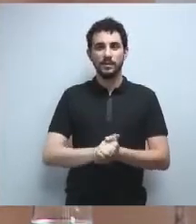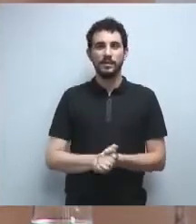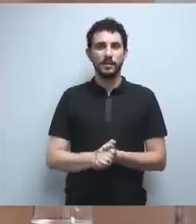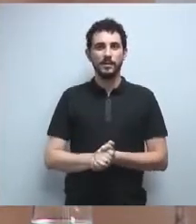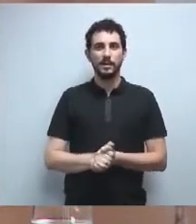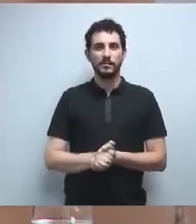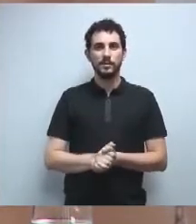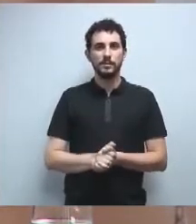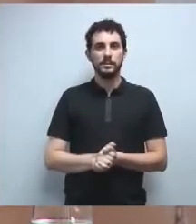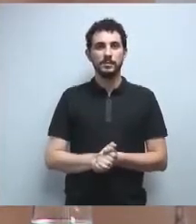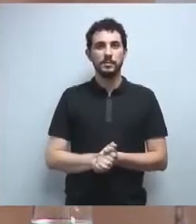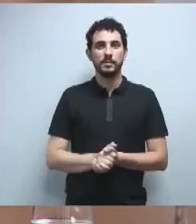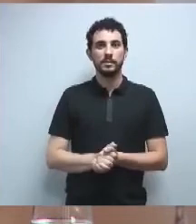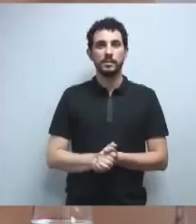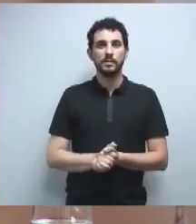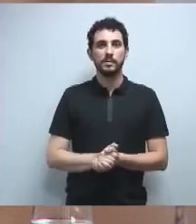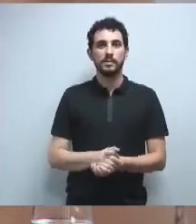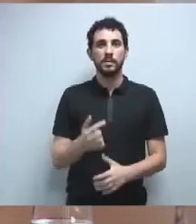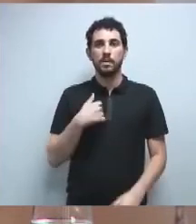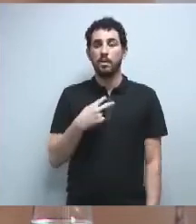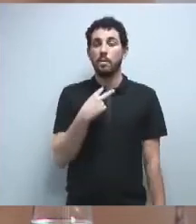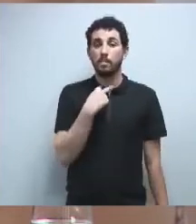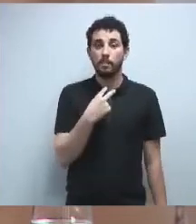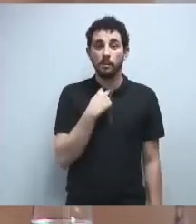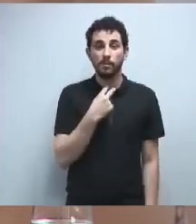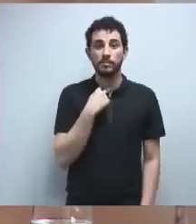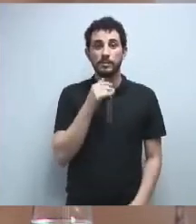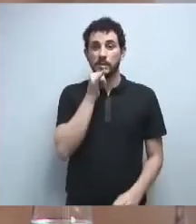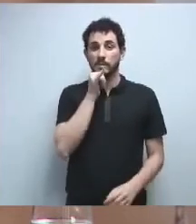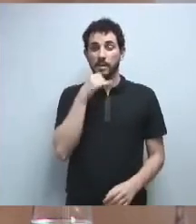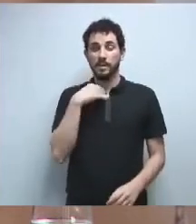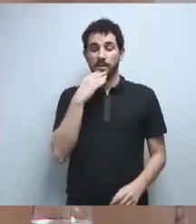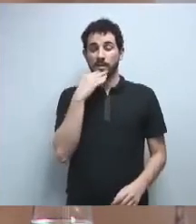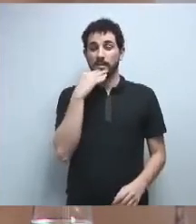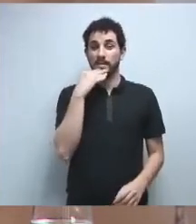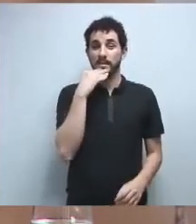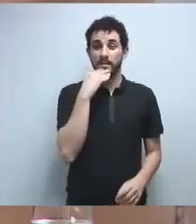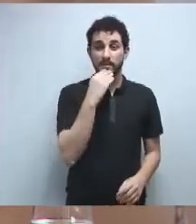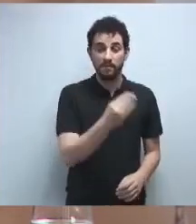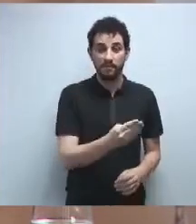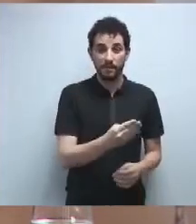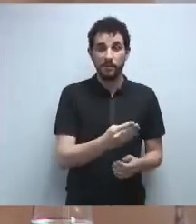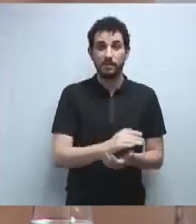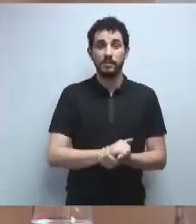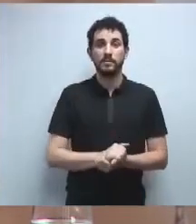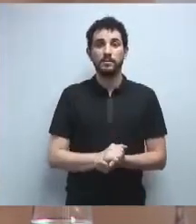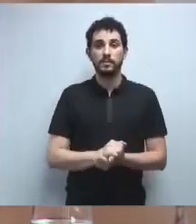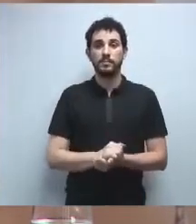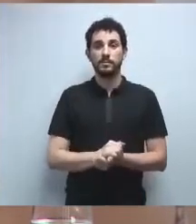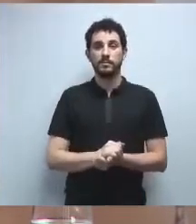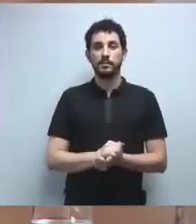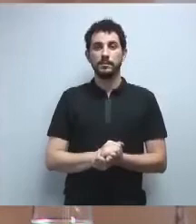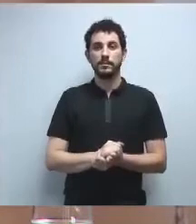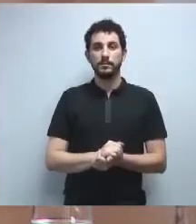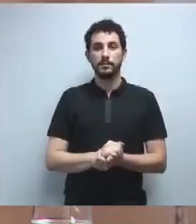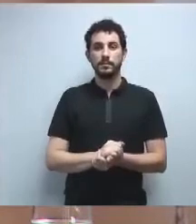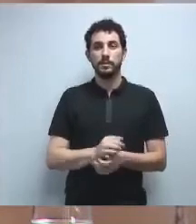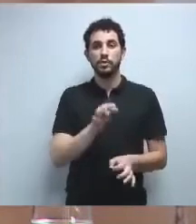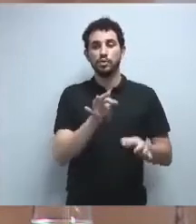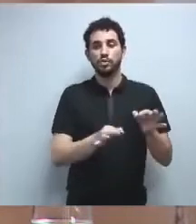eu não posso ao defender a ordem